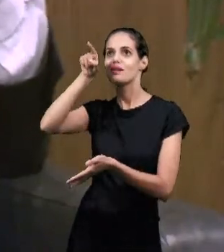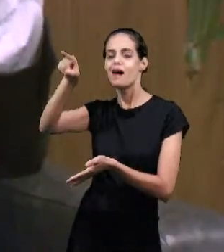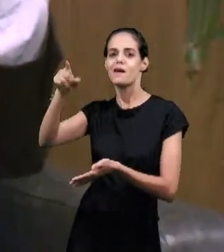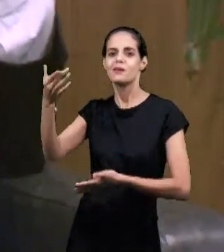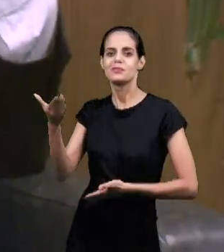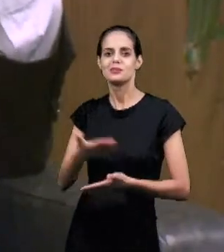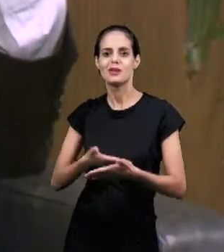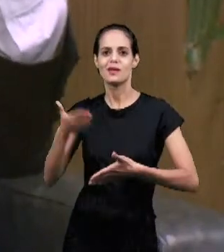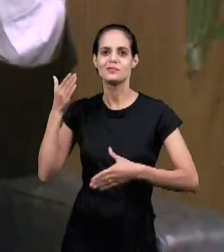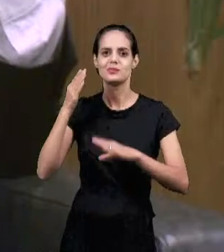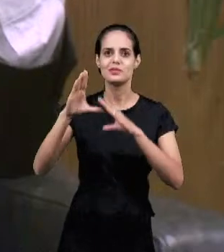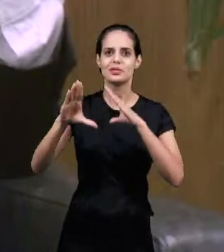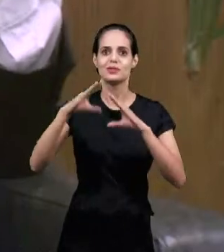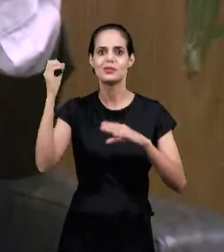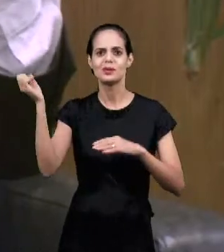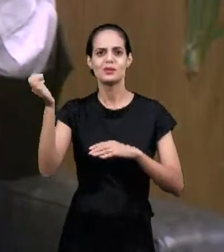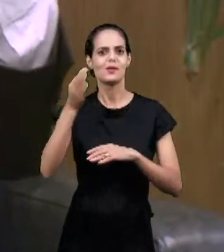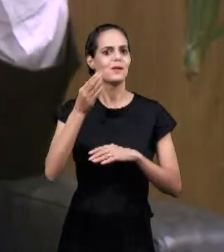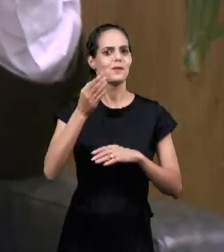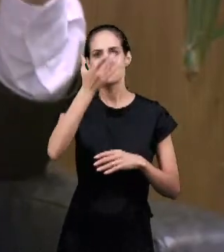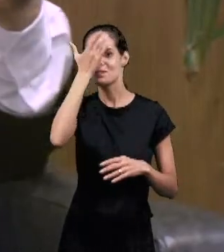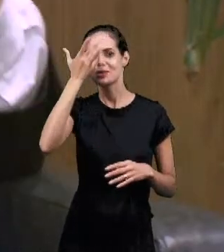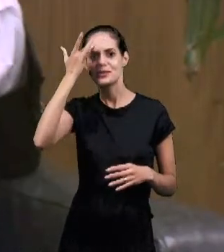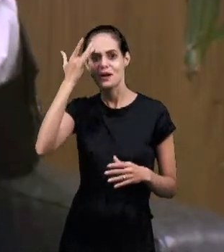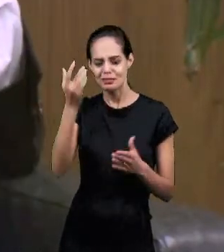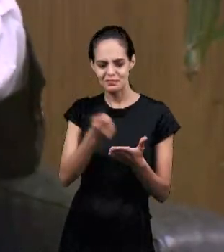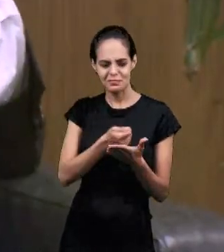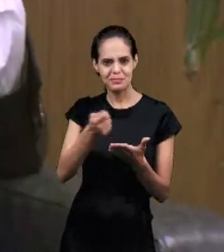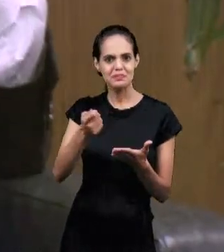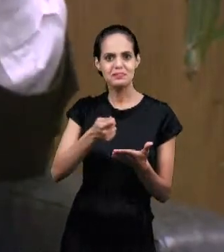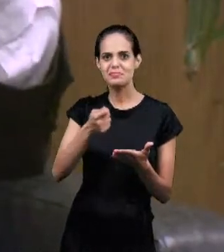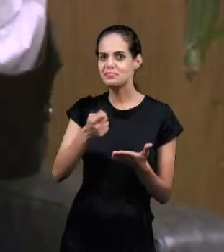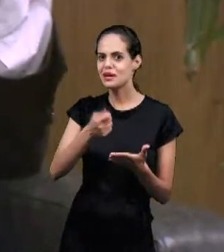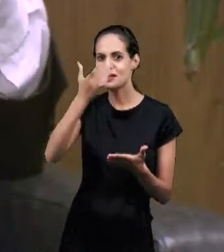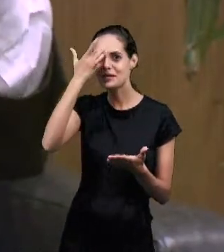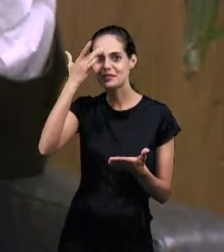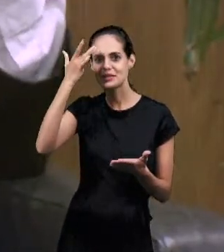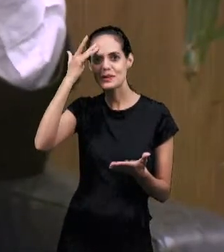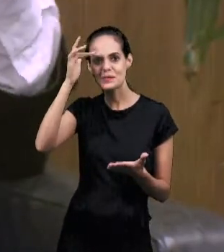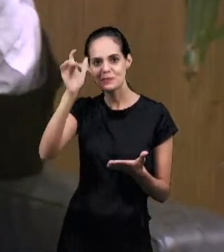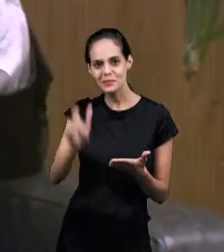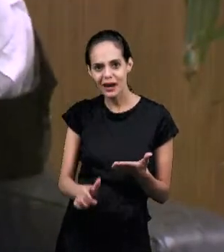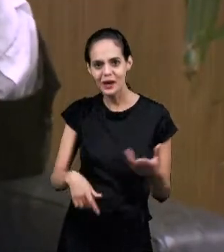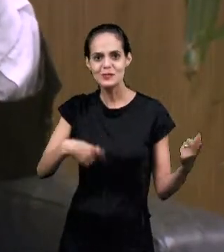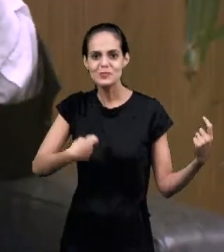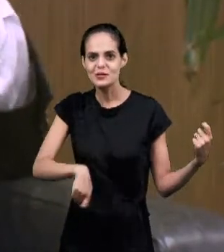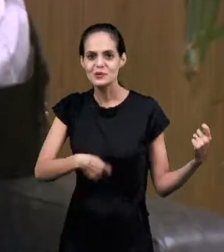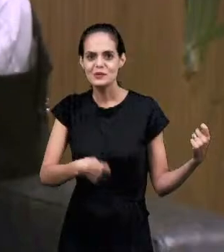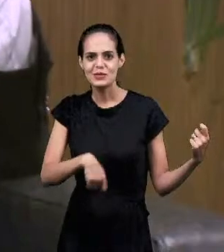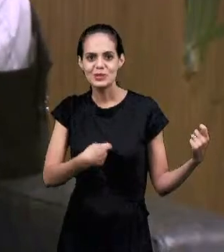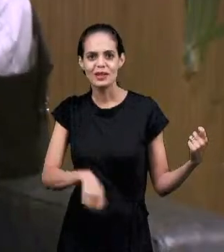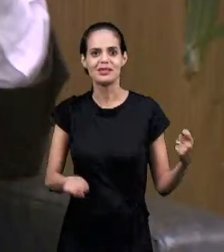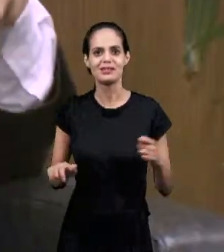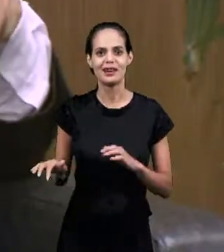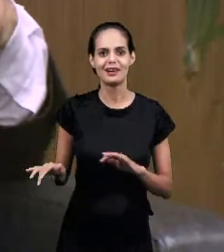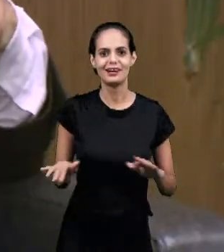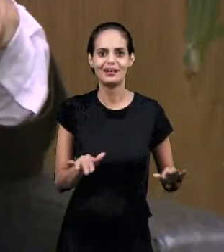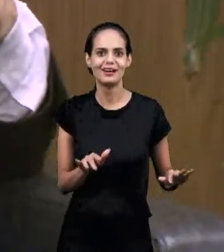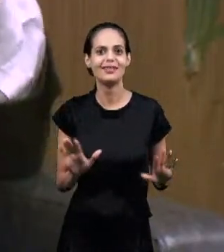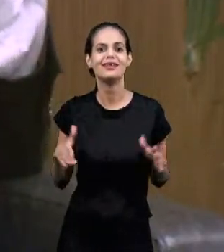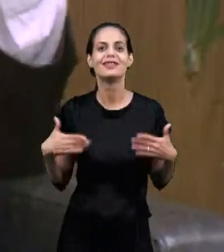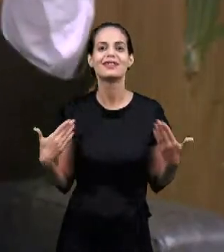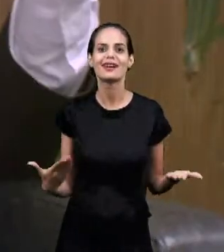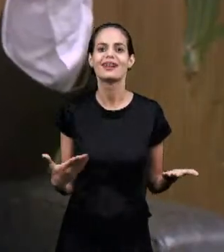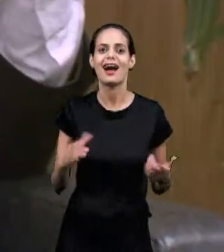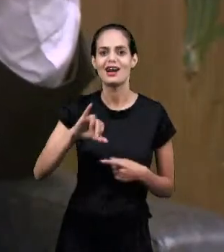Aí, quem compôs esse hino, hein? Quem que vai ser o autor, a letra desse hino? E os instrumentistas, quem que vão ser? E não vai ter ninguém desafinado. O João